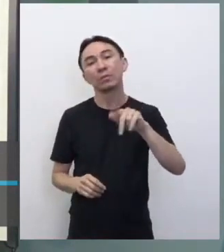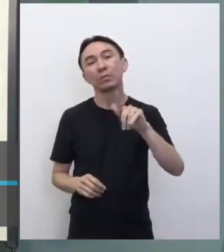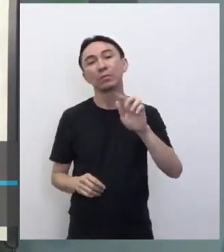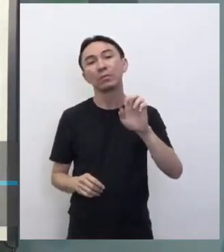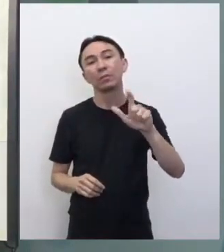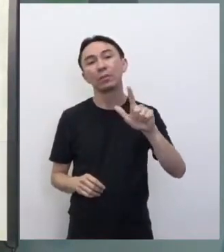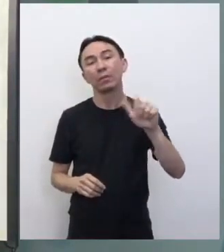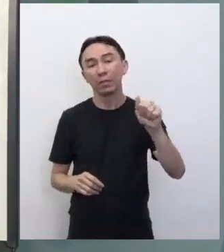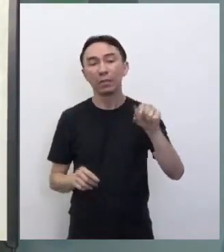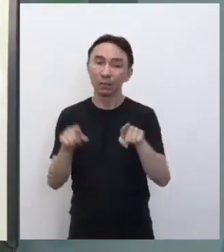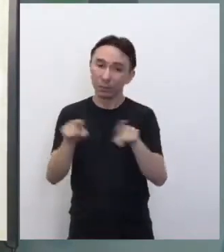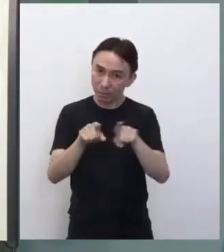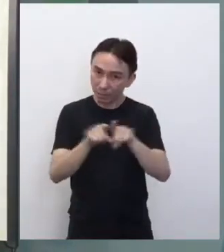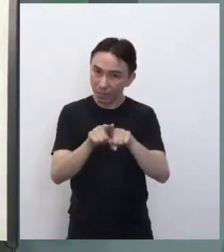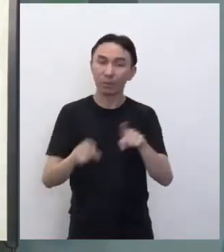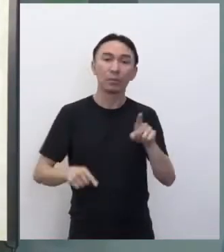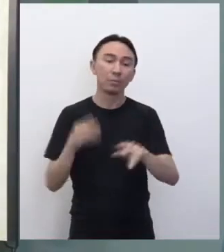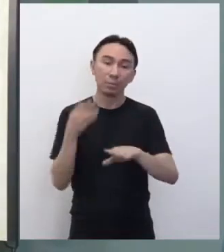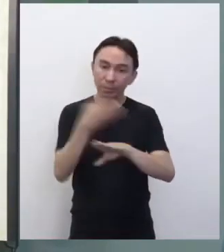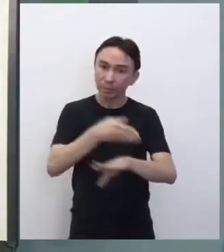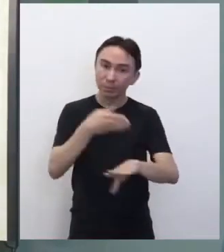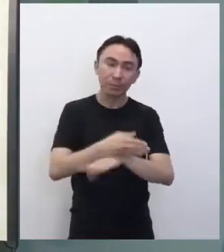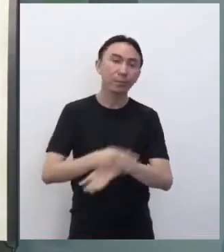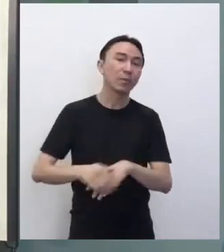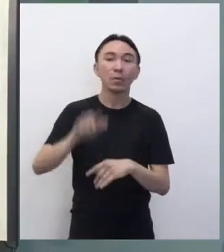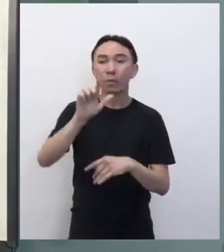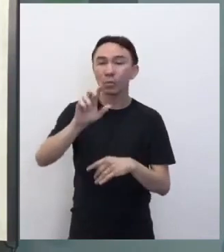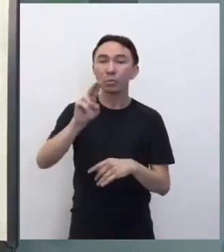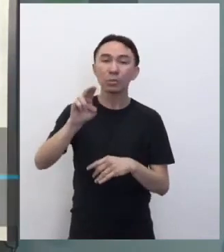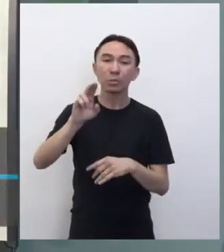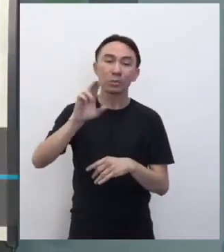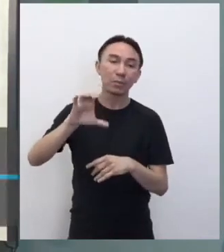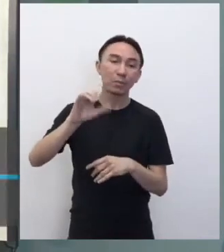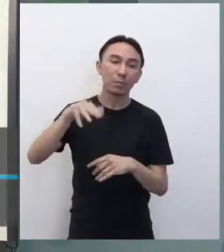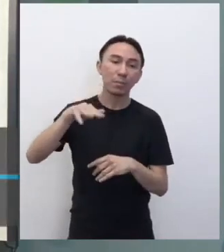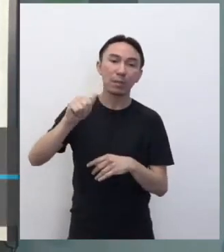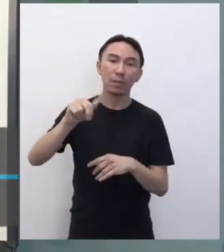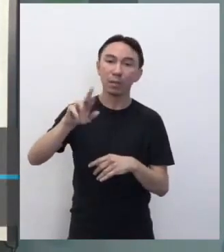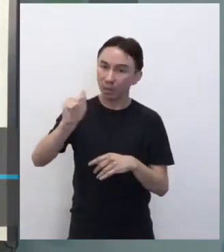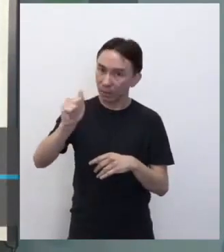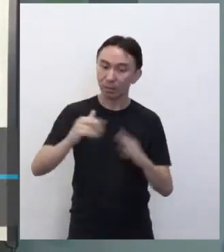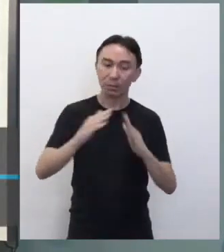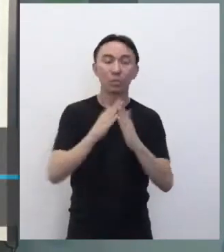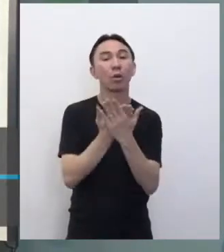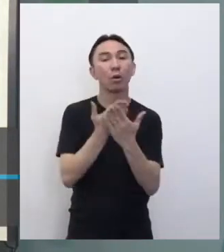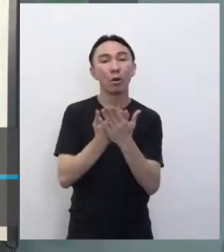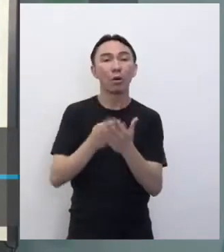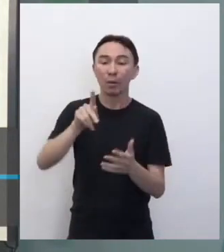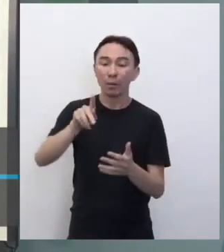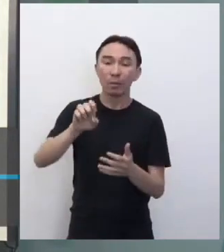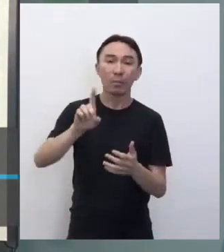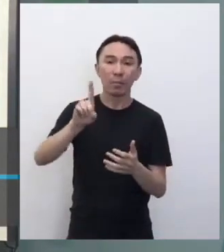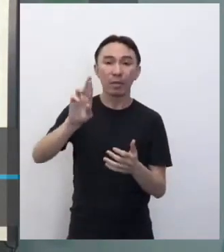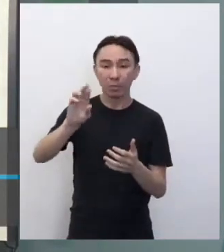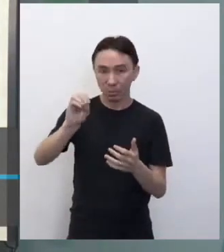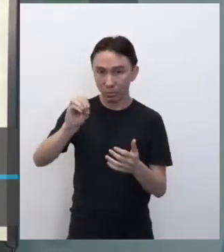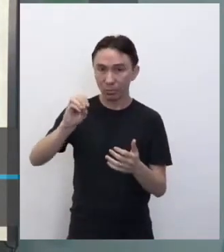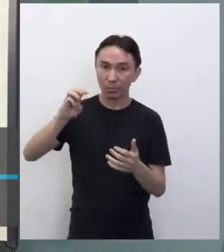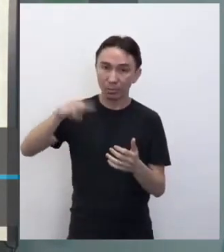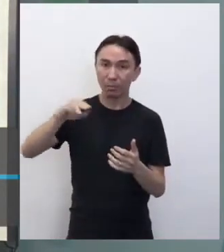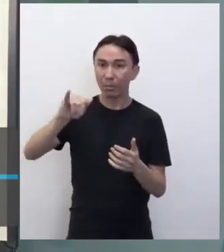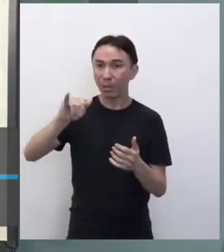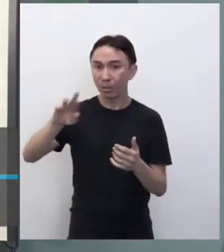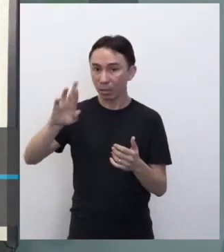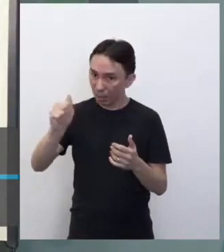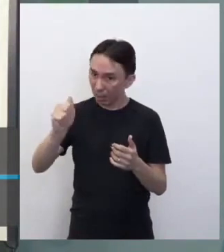professora Lucimaira, lá da Escola Professor Pedro Maza, de São José dos Campos, participando